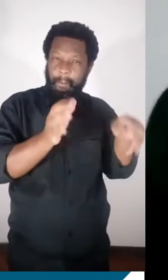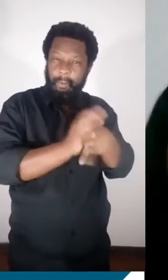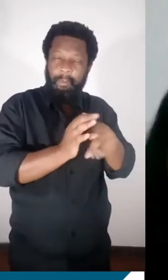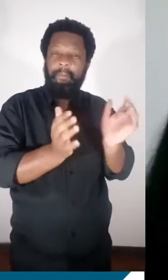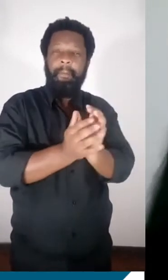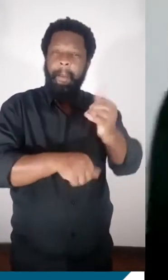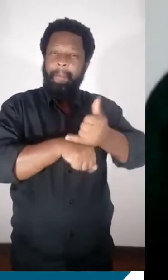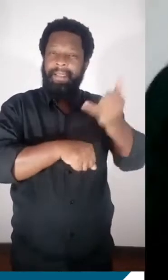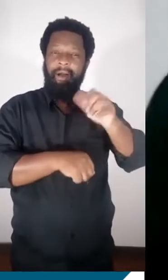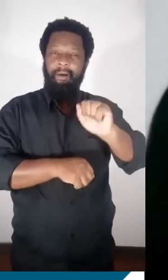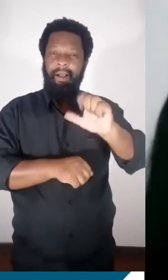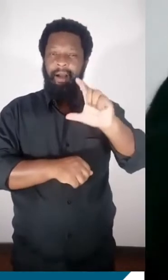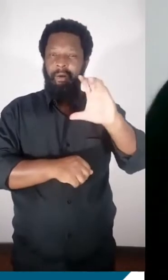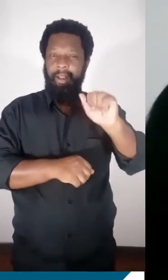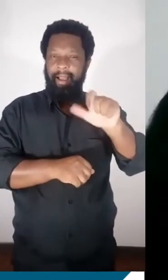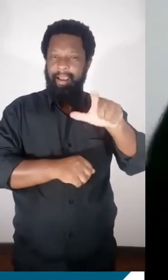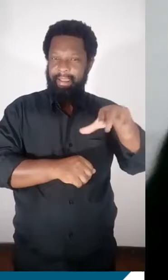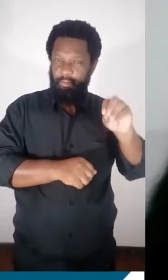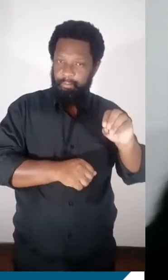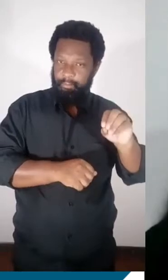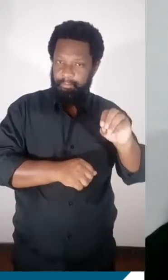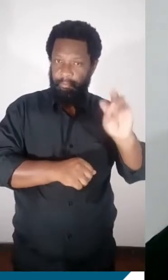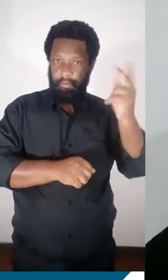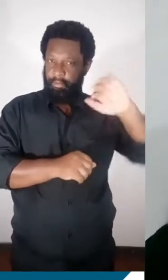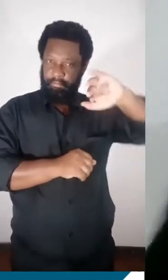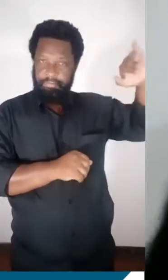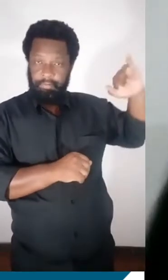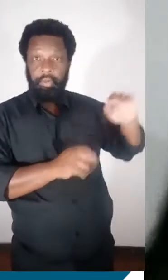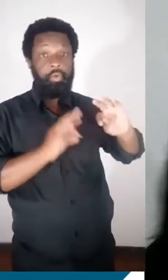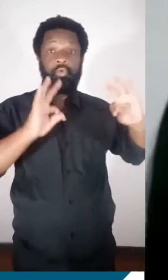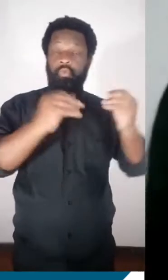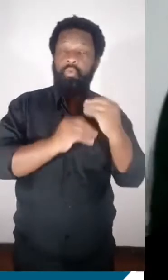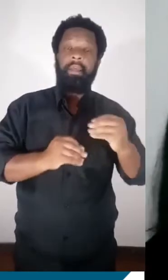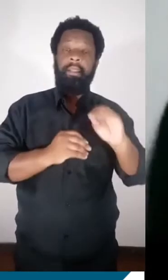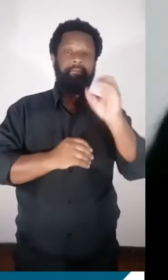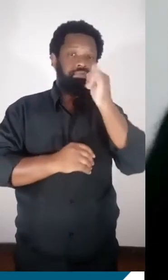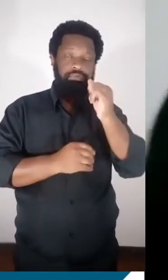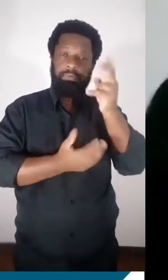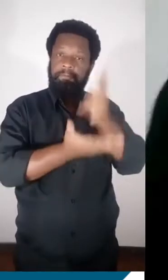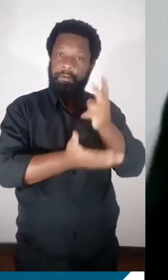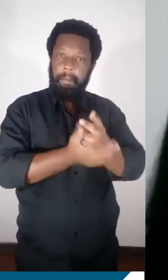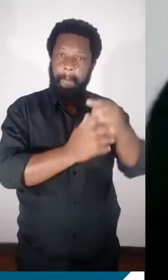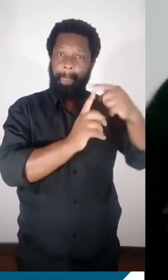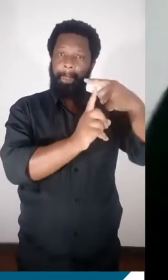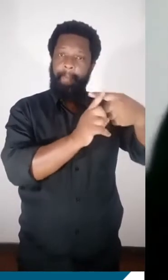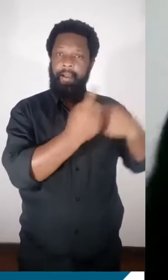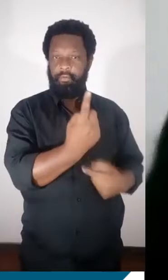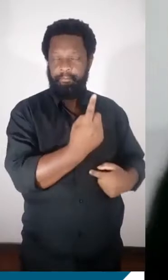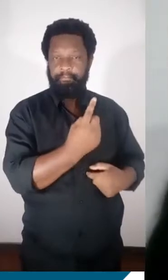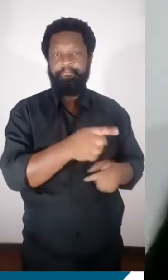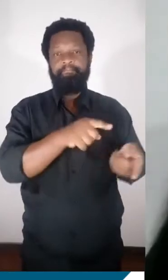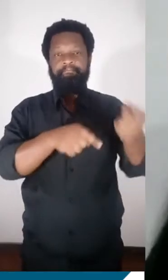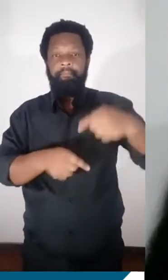dos metais alcalinos, tirando o hidrogênio. Todos eles apresentam carga fixa, um mais ou só mais.